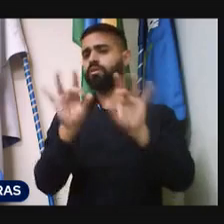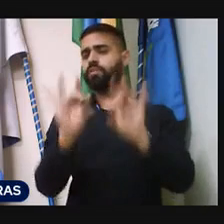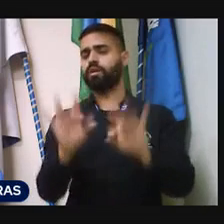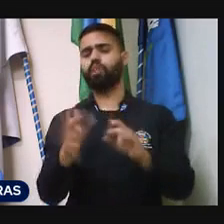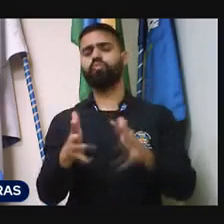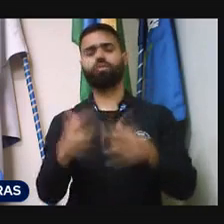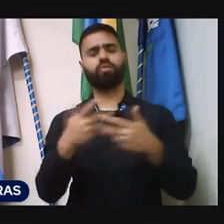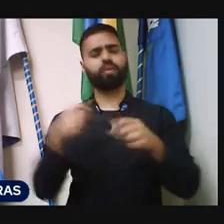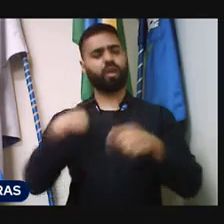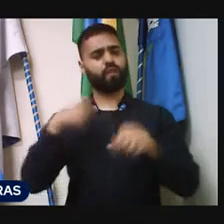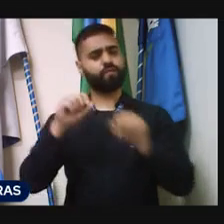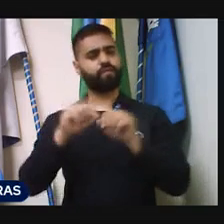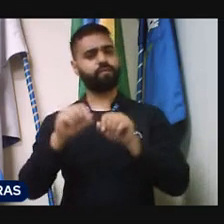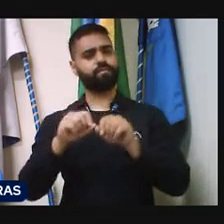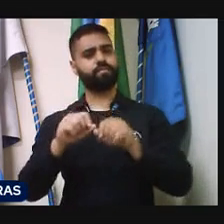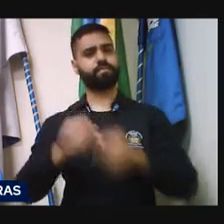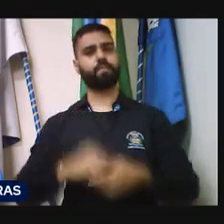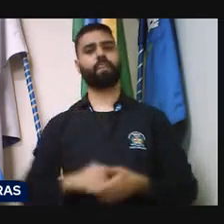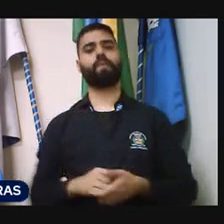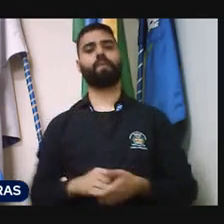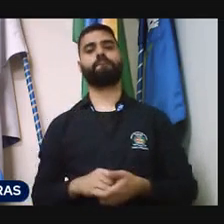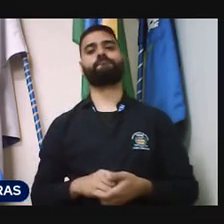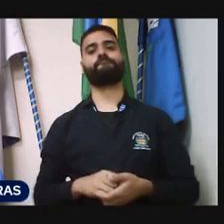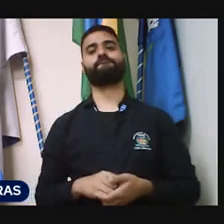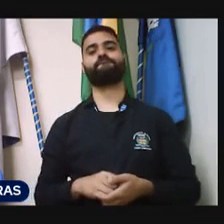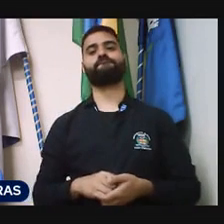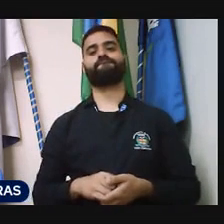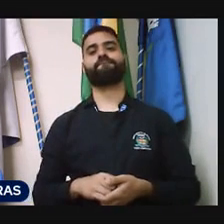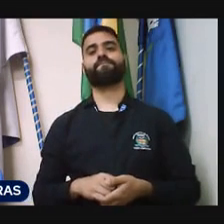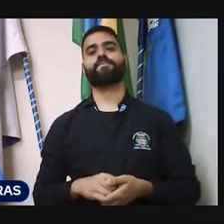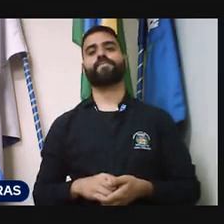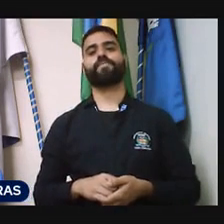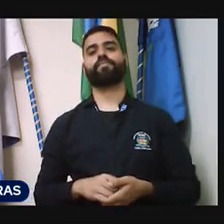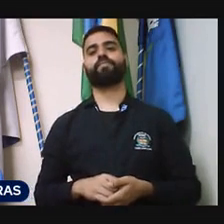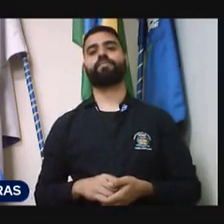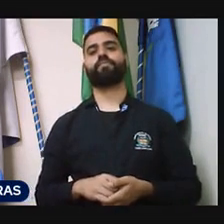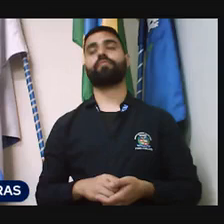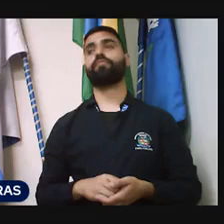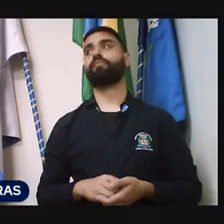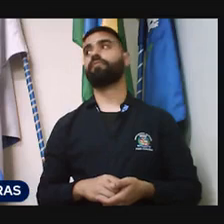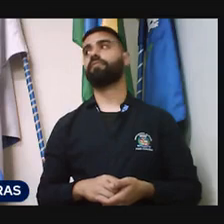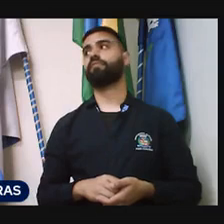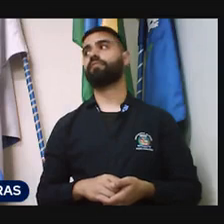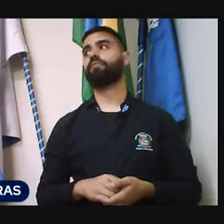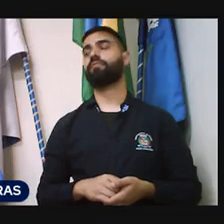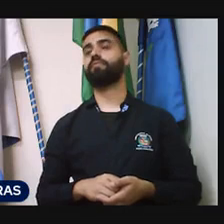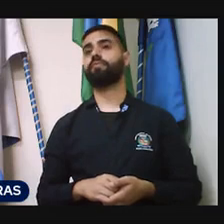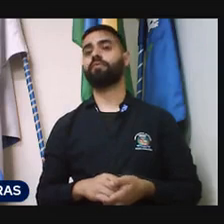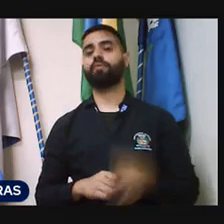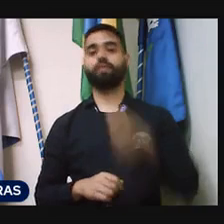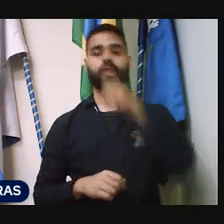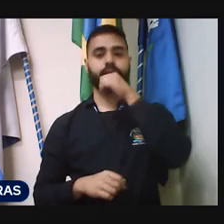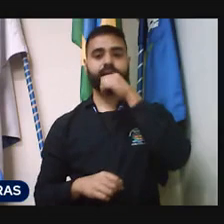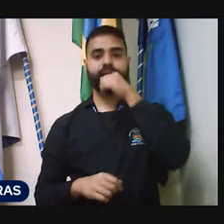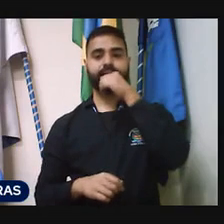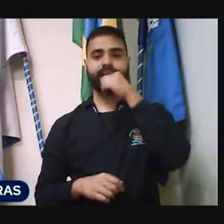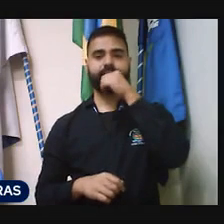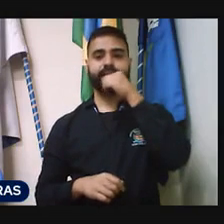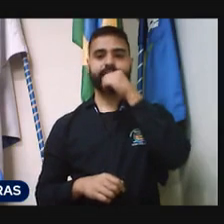Olá tudo que fiz Olá tudo que fiz e ficou me 0